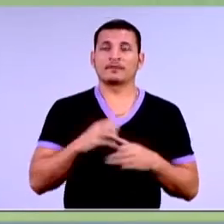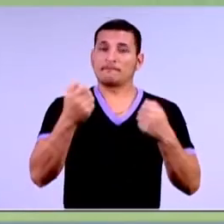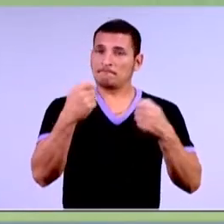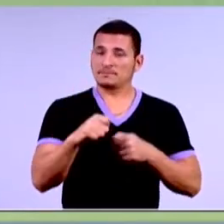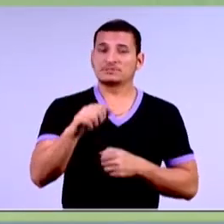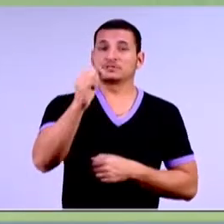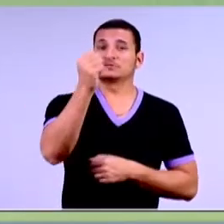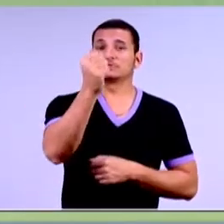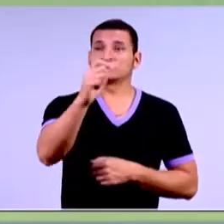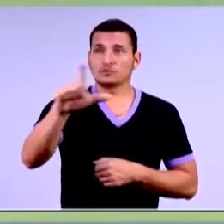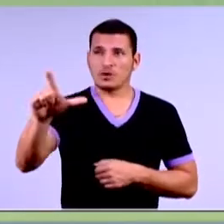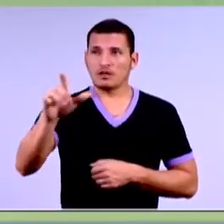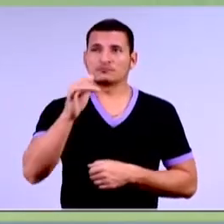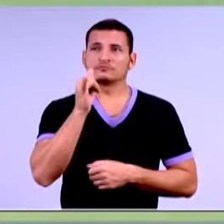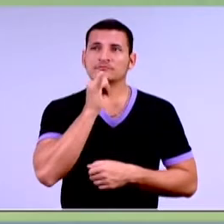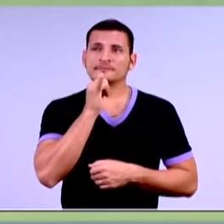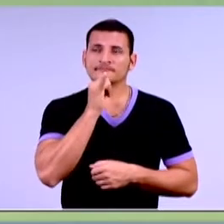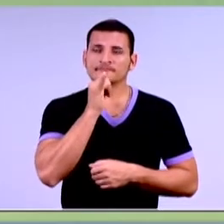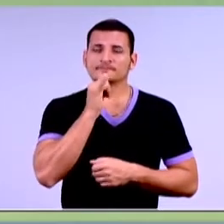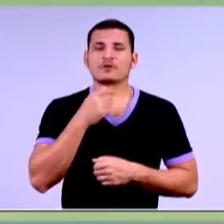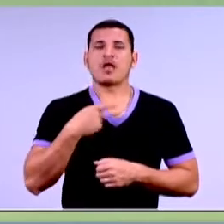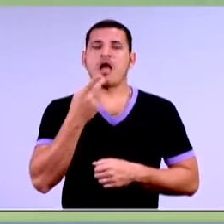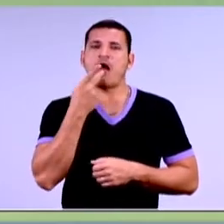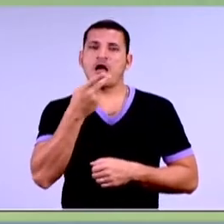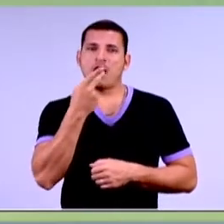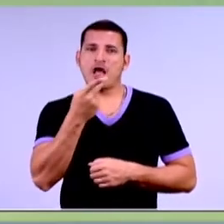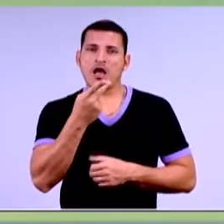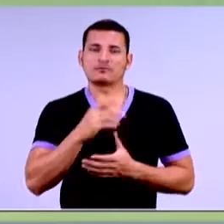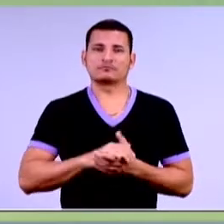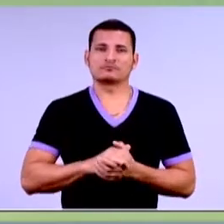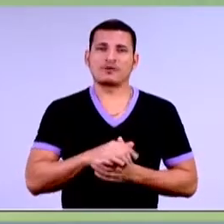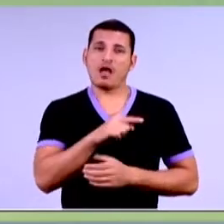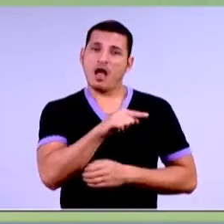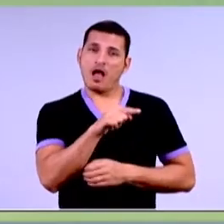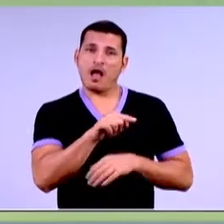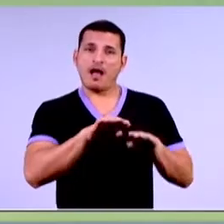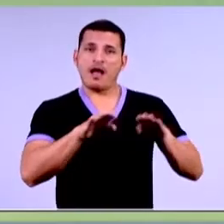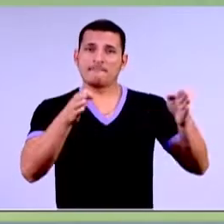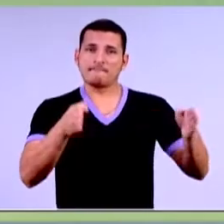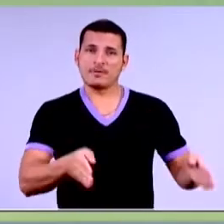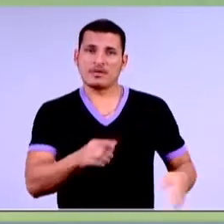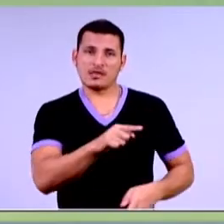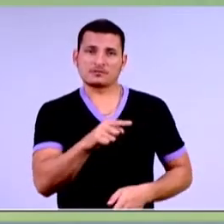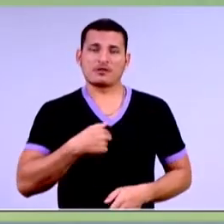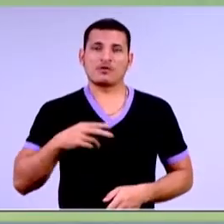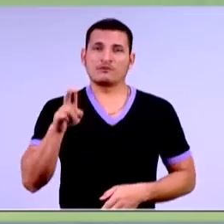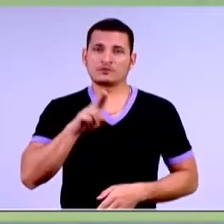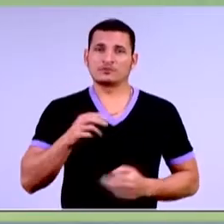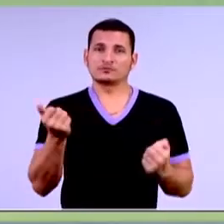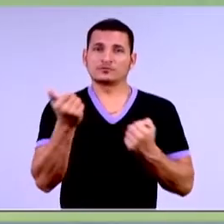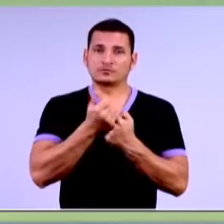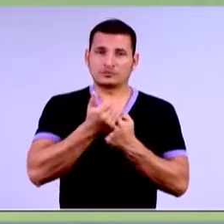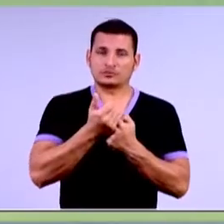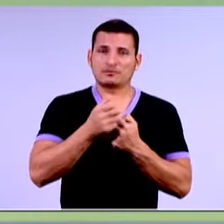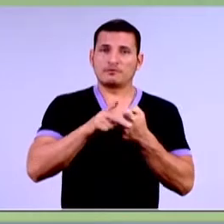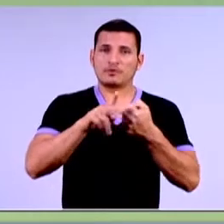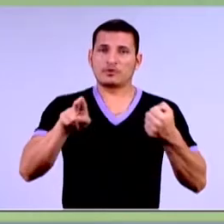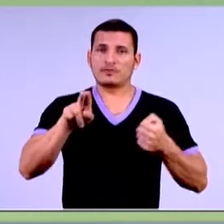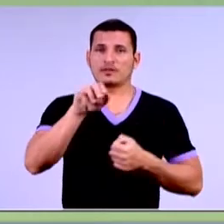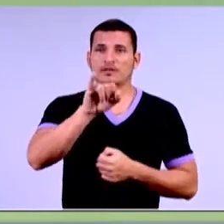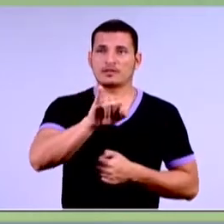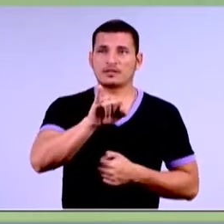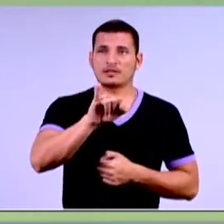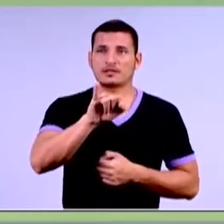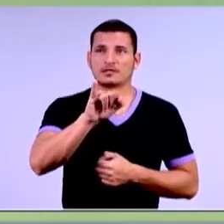singular por exemplo se eu estiver falando à mesa então eu vou usar substituir pelo pronome it porque o